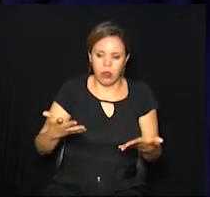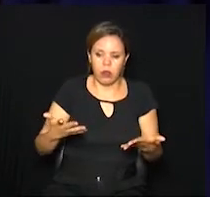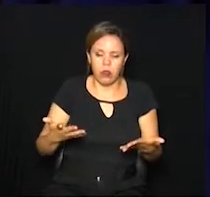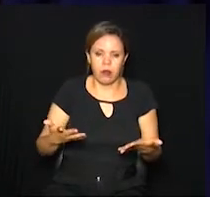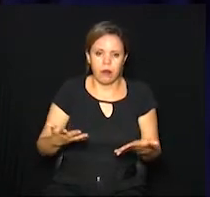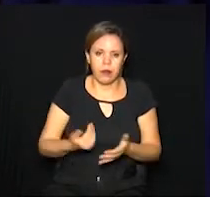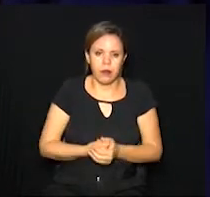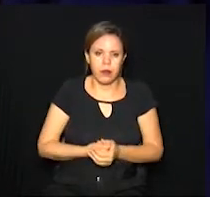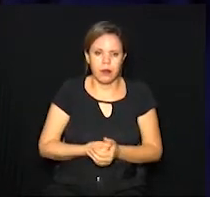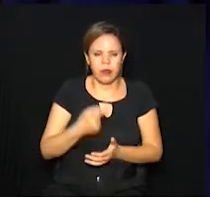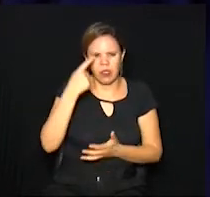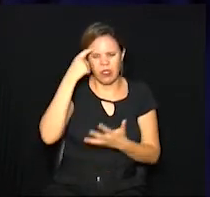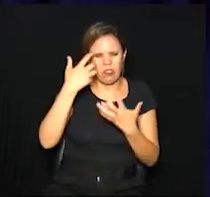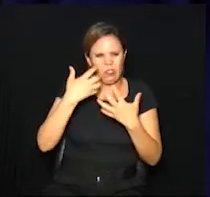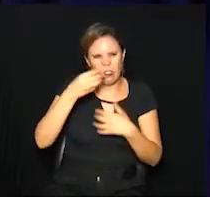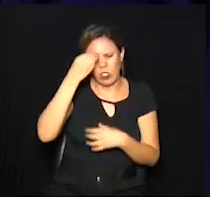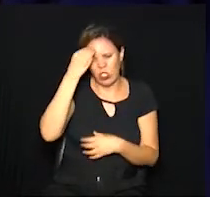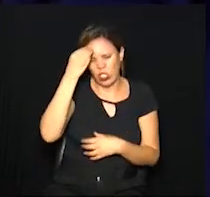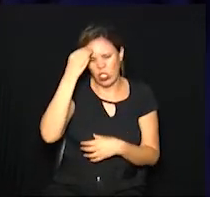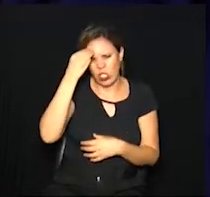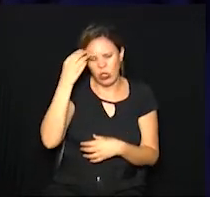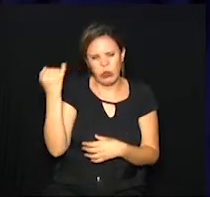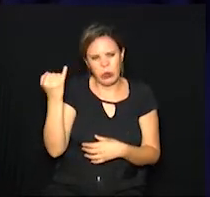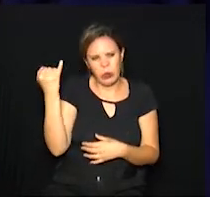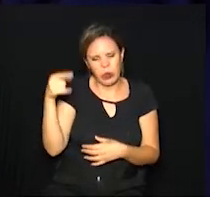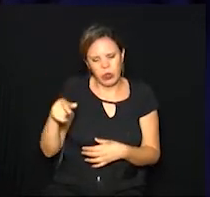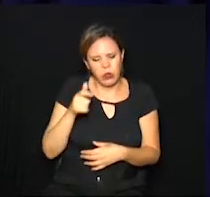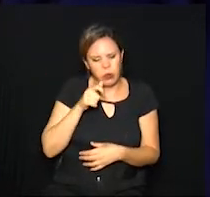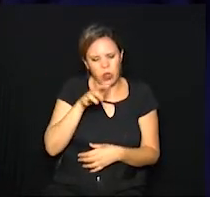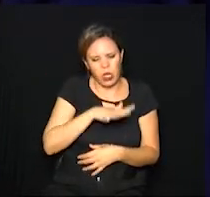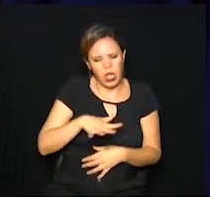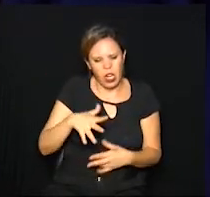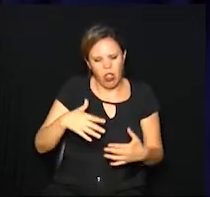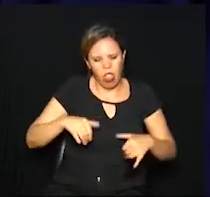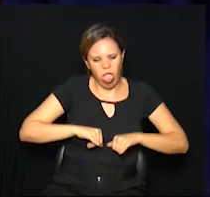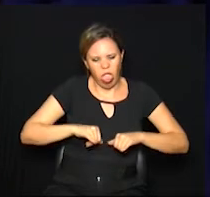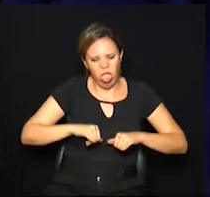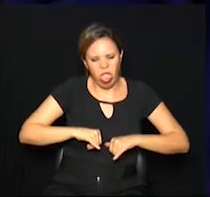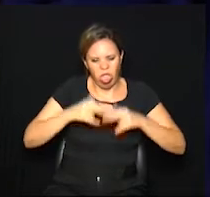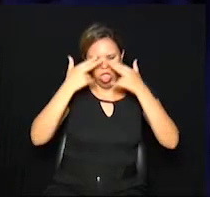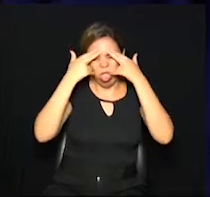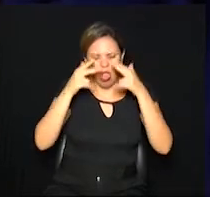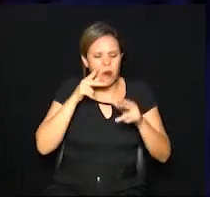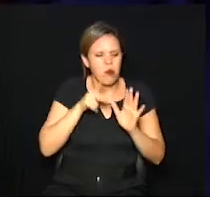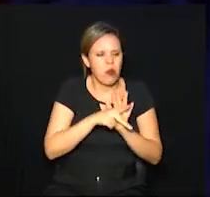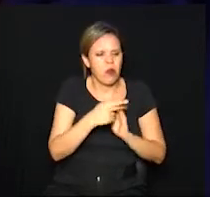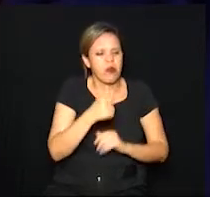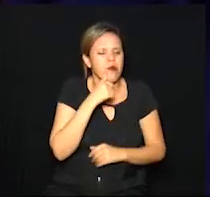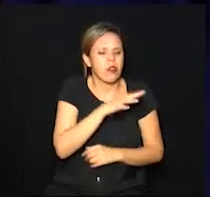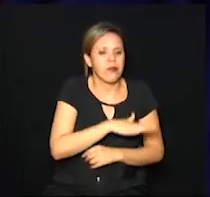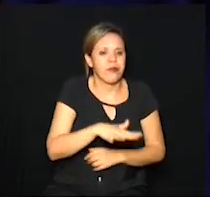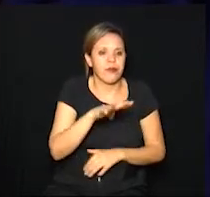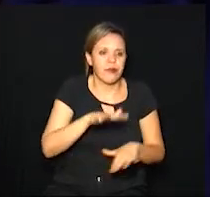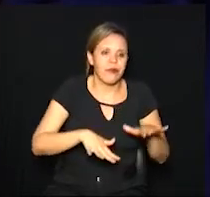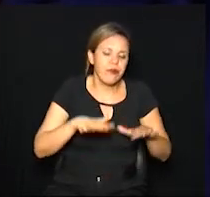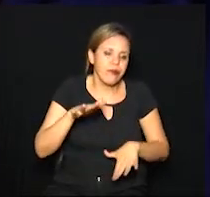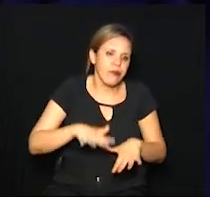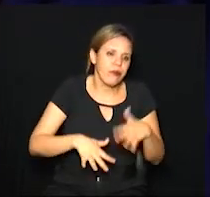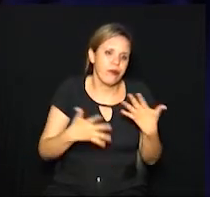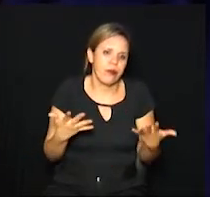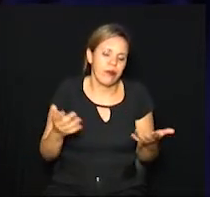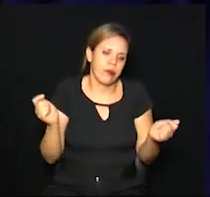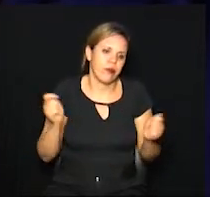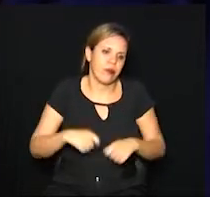e mentais muito importantes para essas mulheres. E elas próprias, muitas vezes,